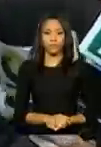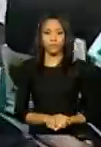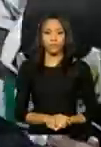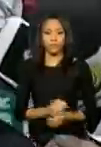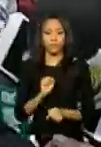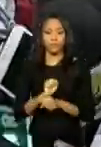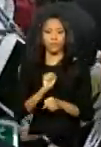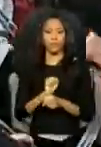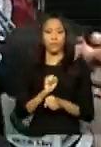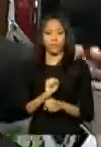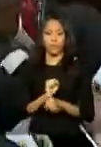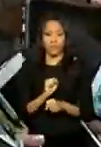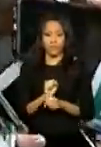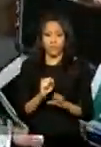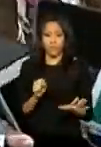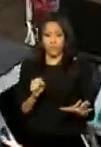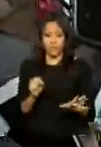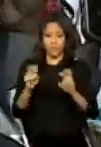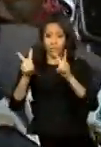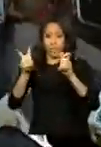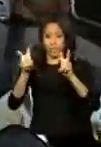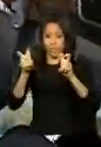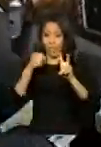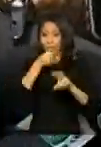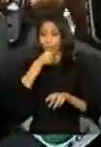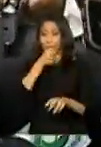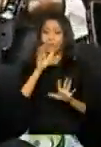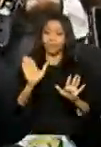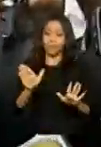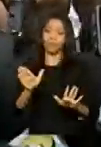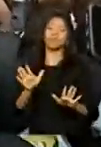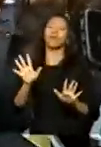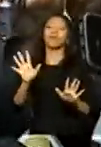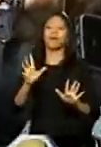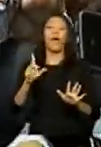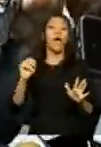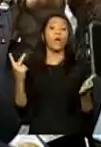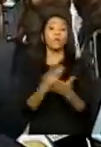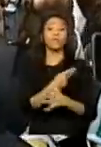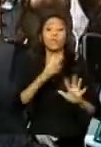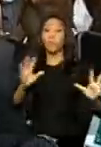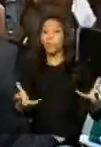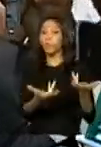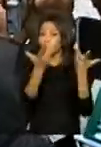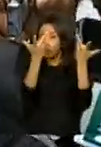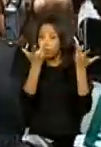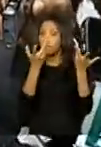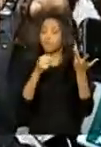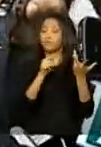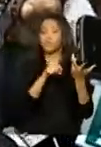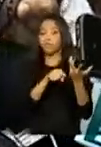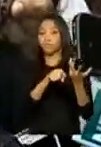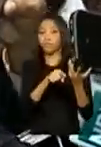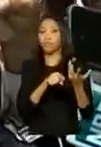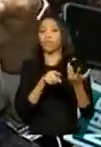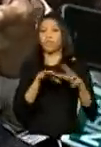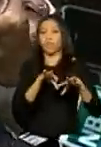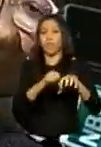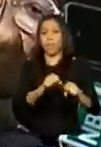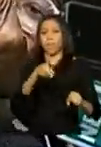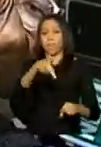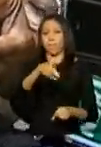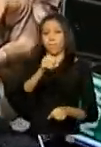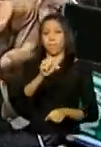Peraí. Ó, eu acho que esse tema está monopolizando. Vocês viram que foi um evento, talvez uma das posses mais calorosas, com um